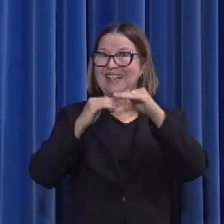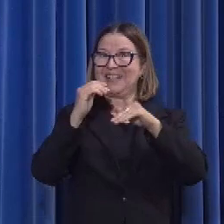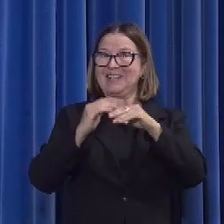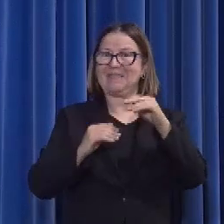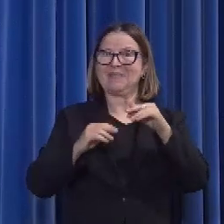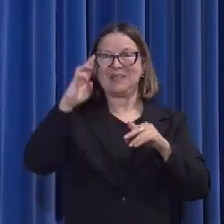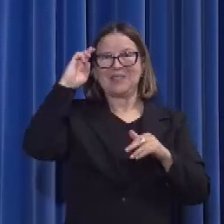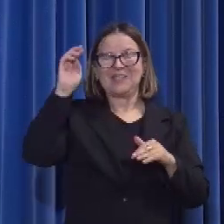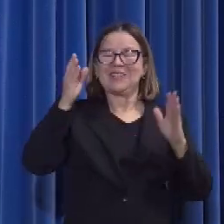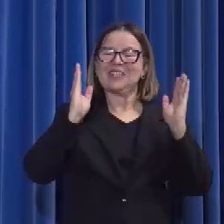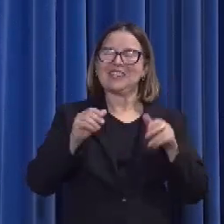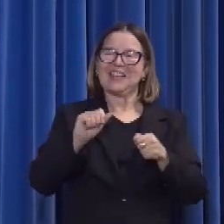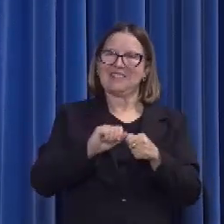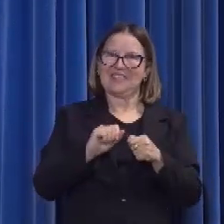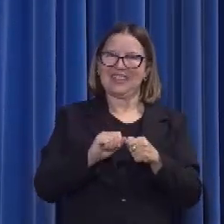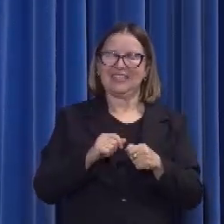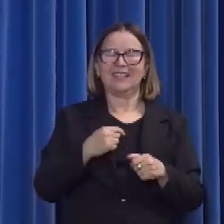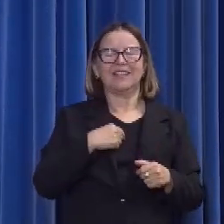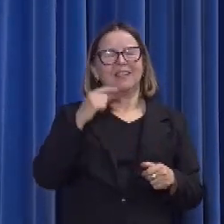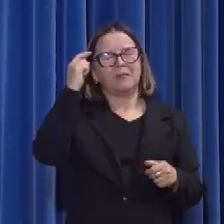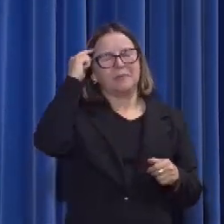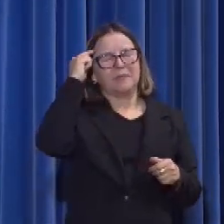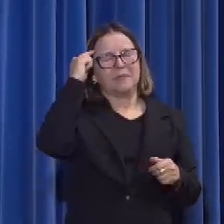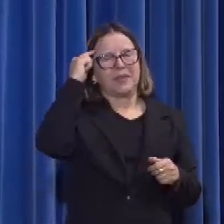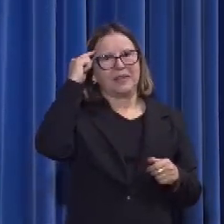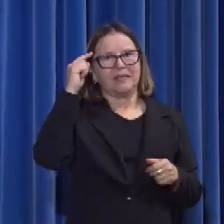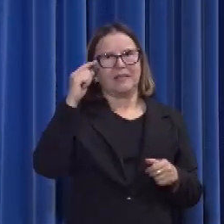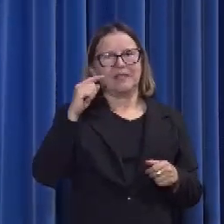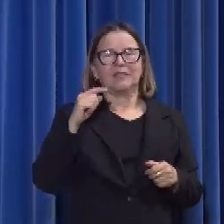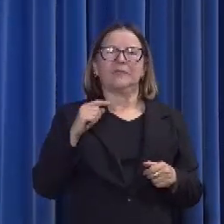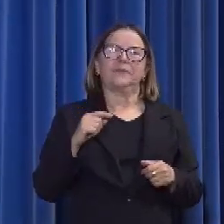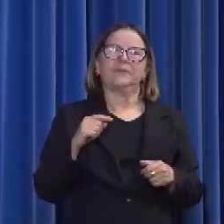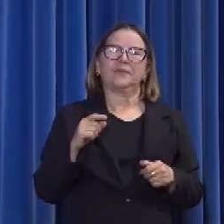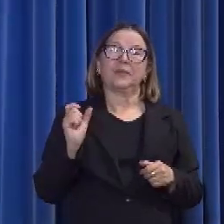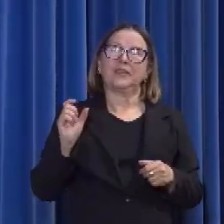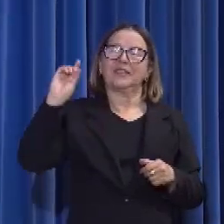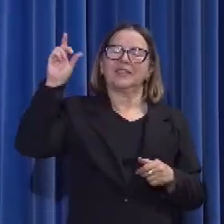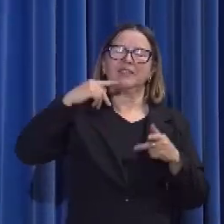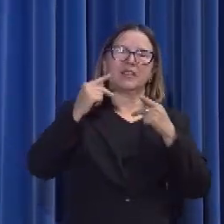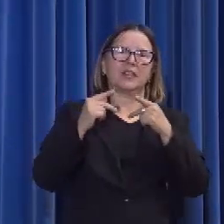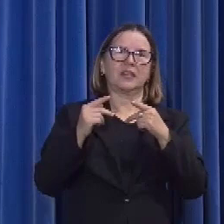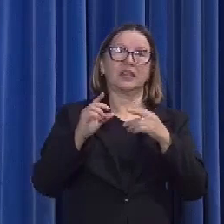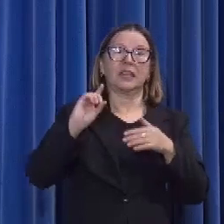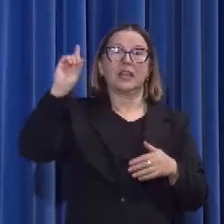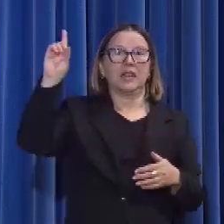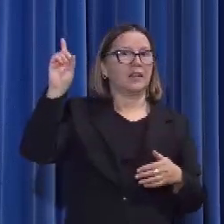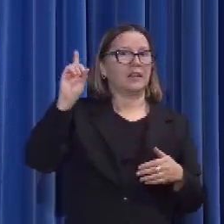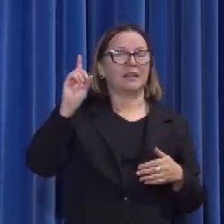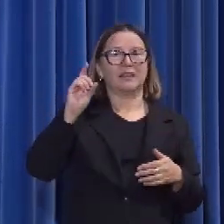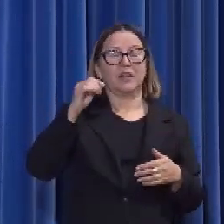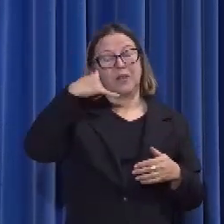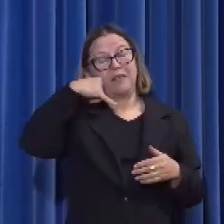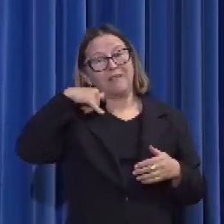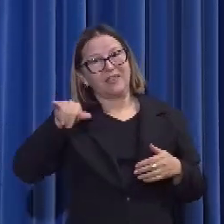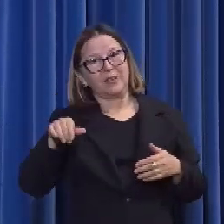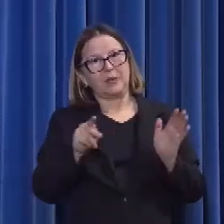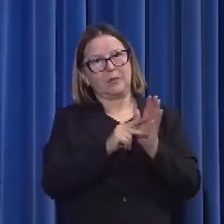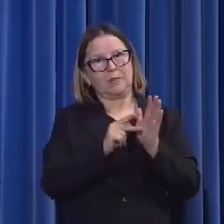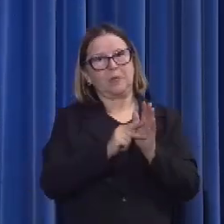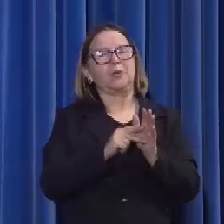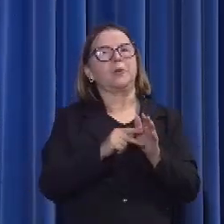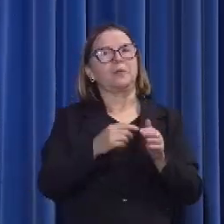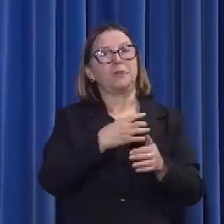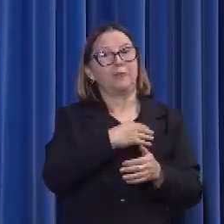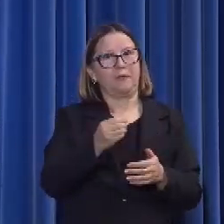naquele texto quando Paulo diz, aquele que não poupou seu próprio filho, antes o entregou por todos nós, não